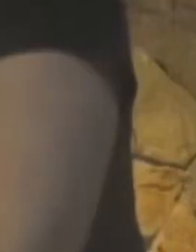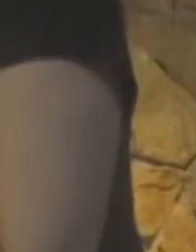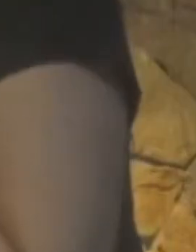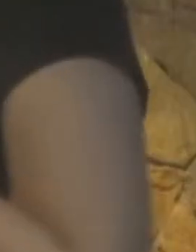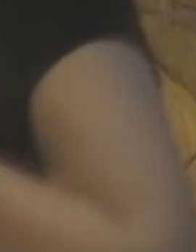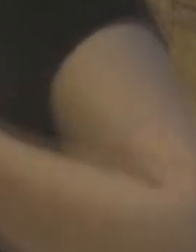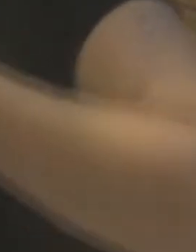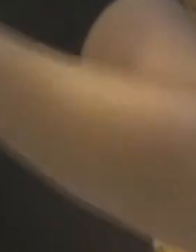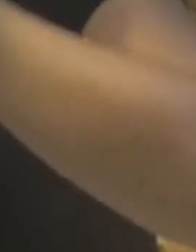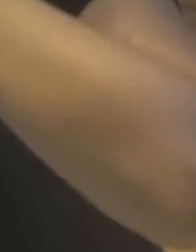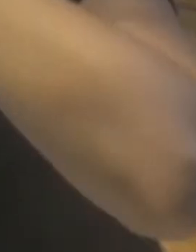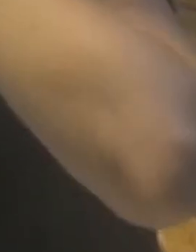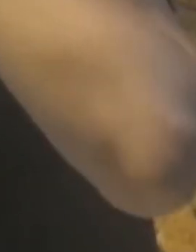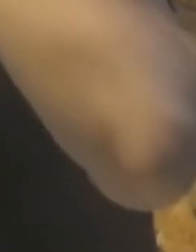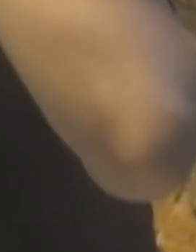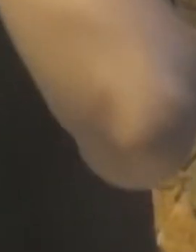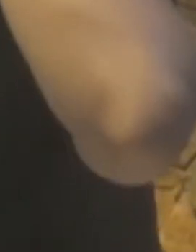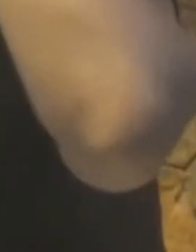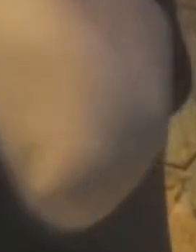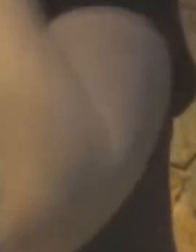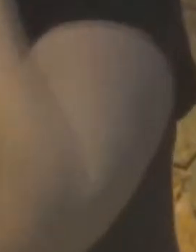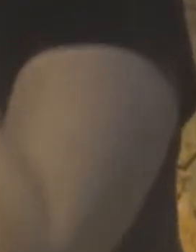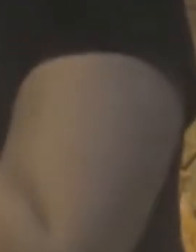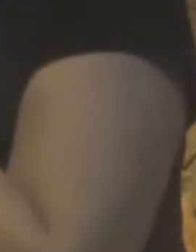Te queria